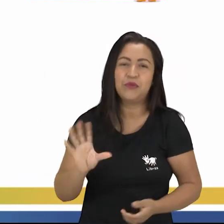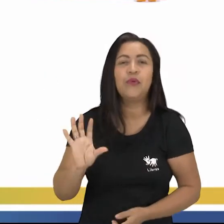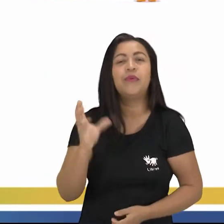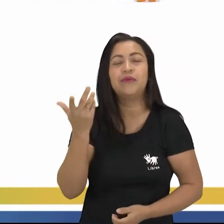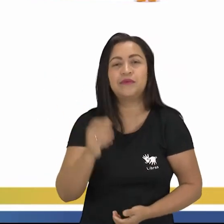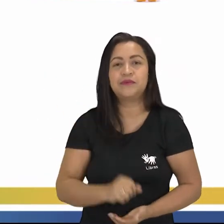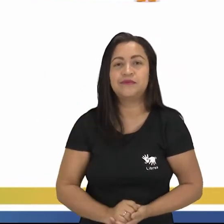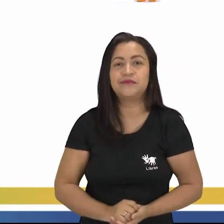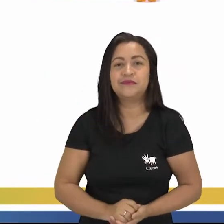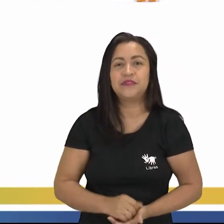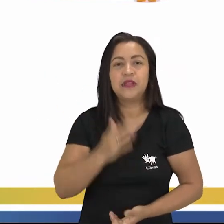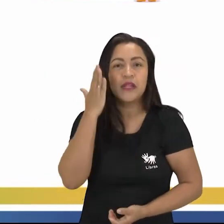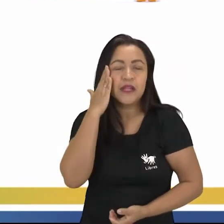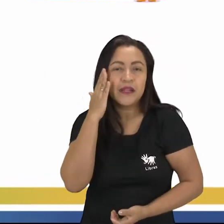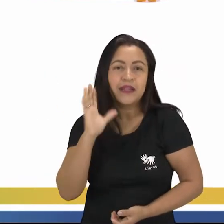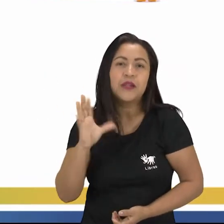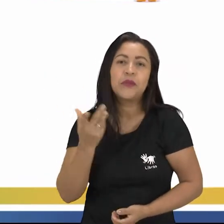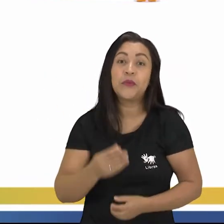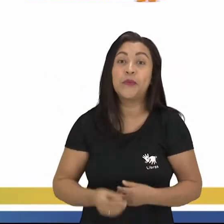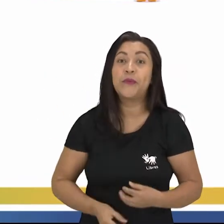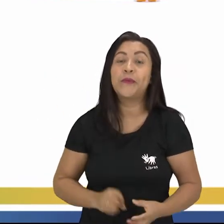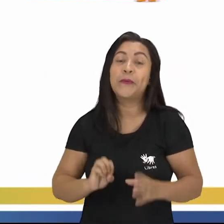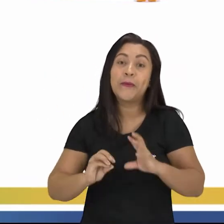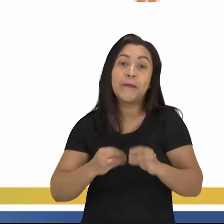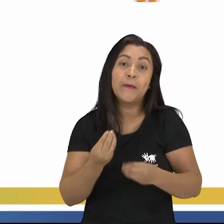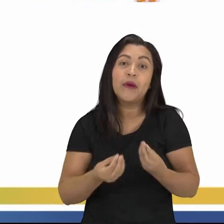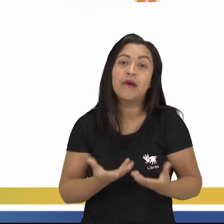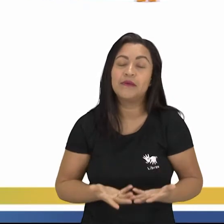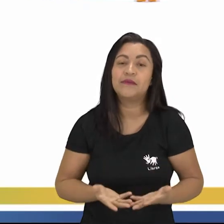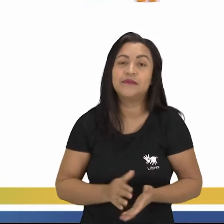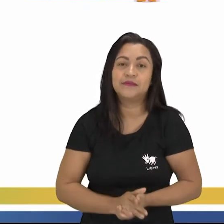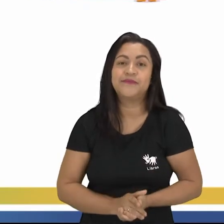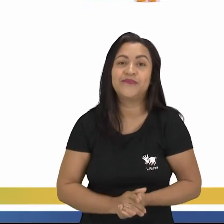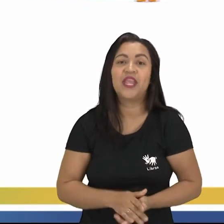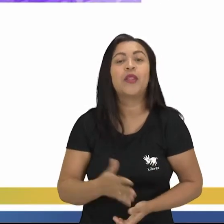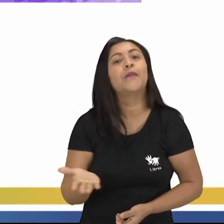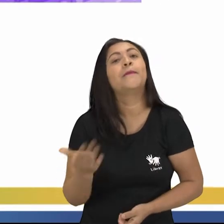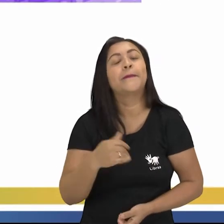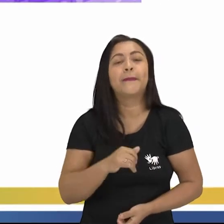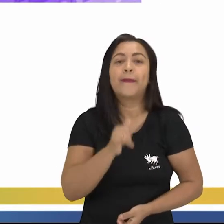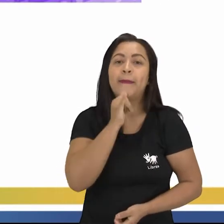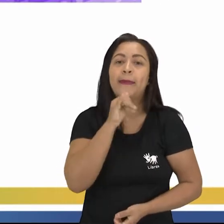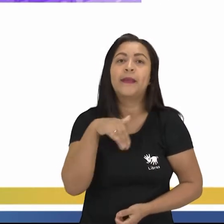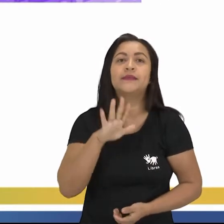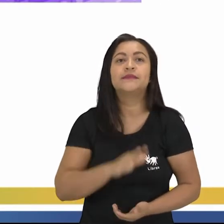uma imaginação no presente. Vamos ver mais exemplos para você entender melhor.